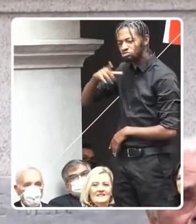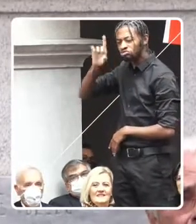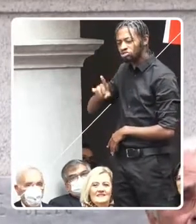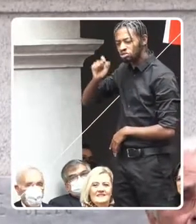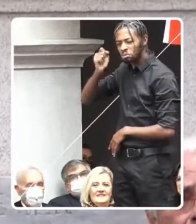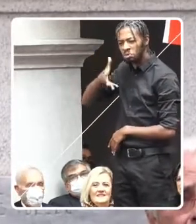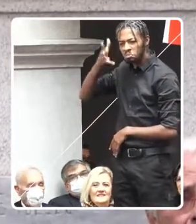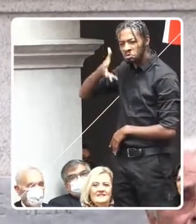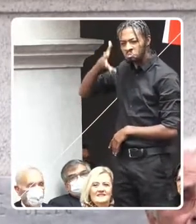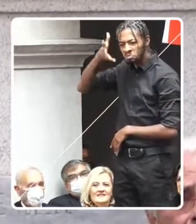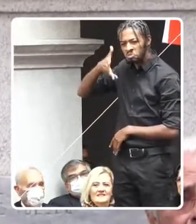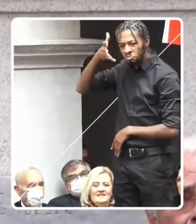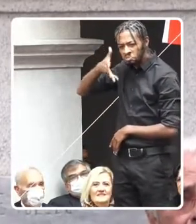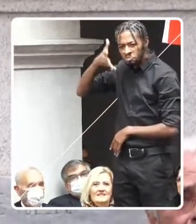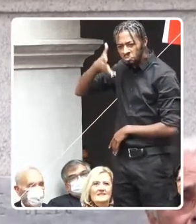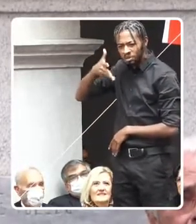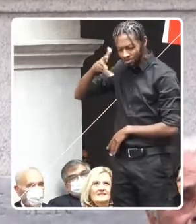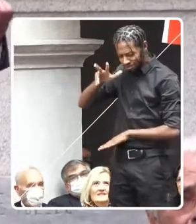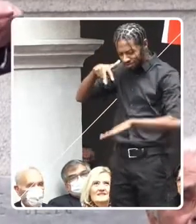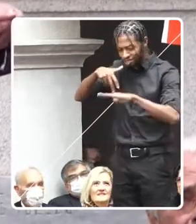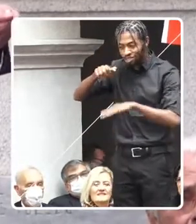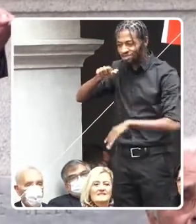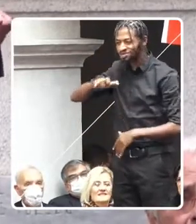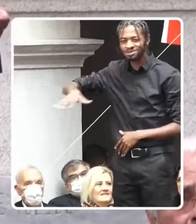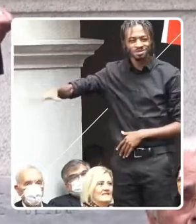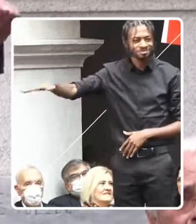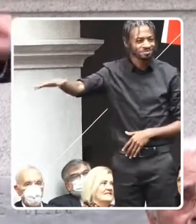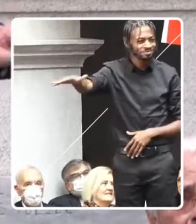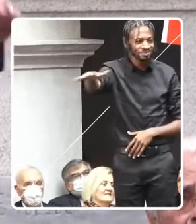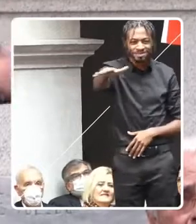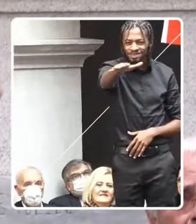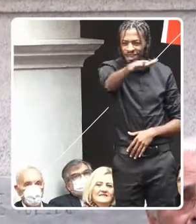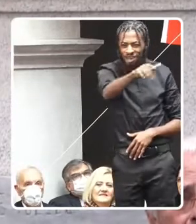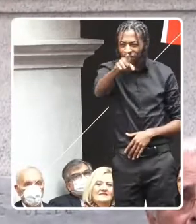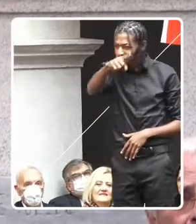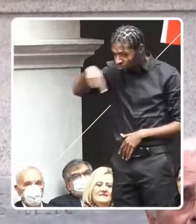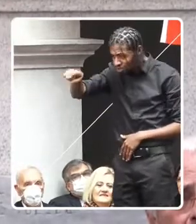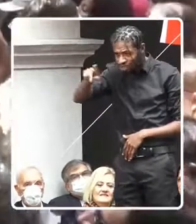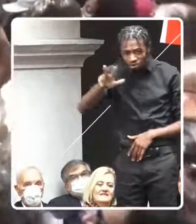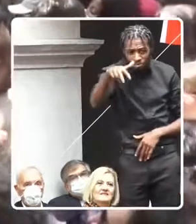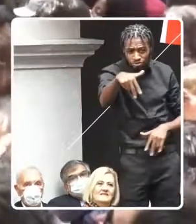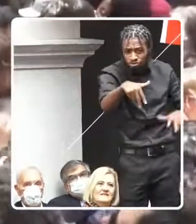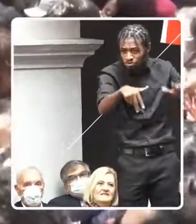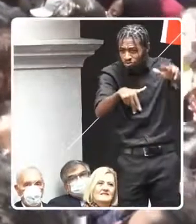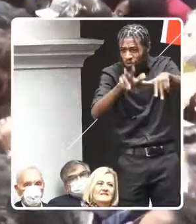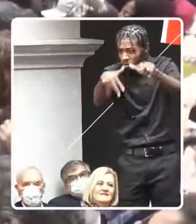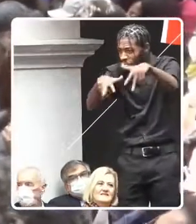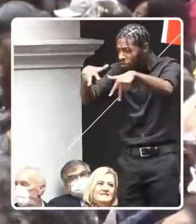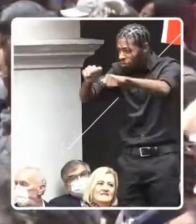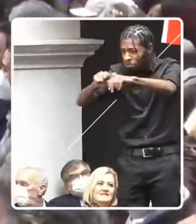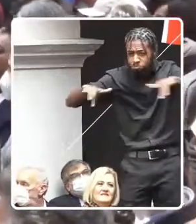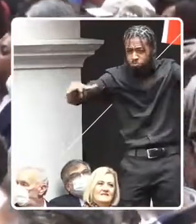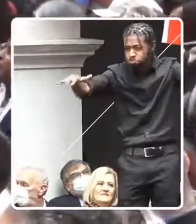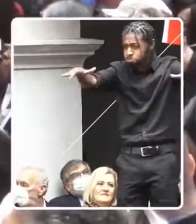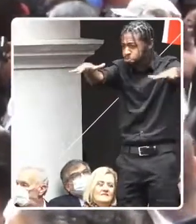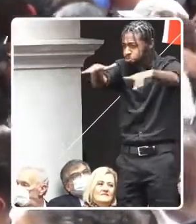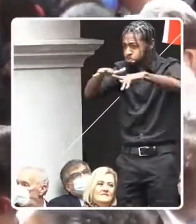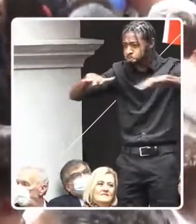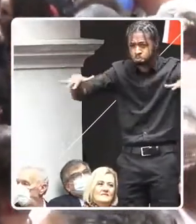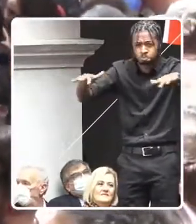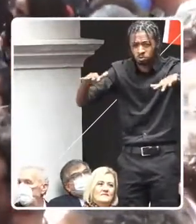falar para um território, estes que estão pisando aqui no pátio e os outros que estão